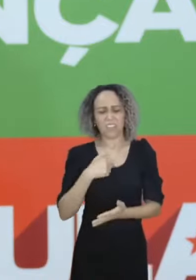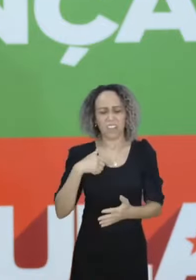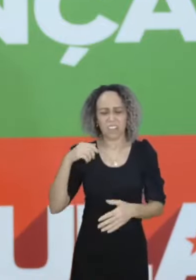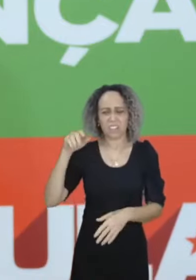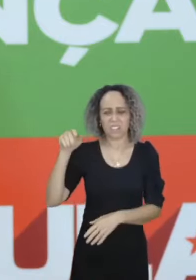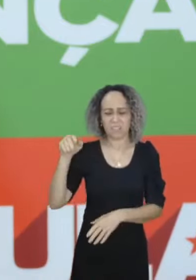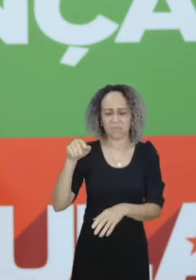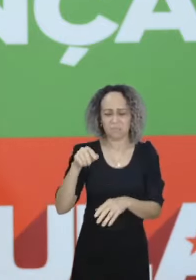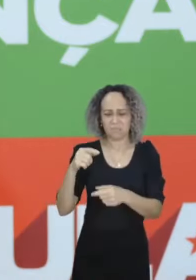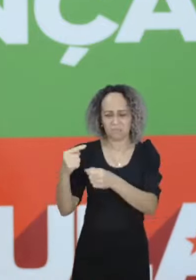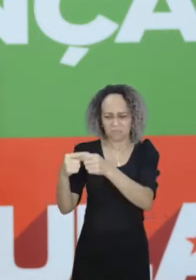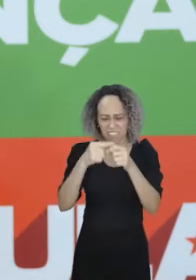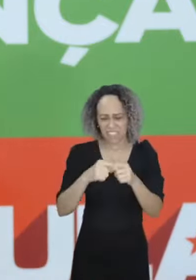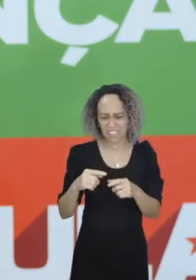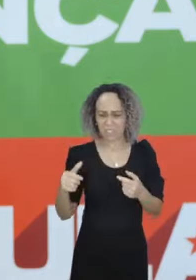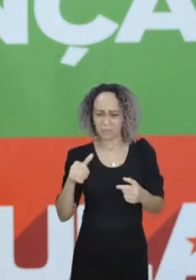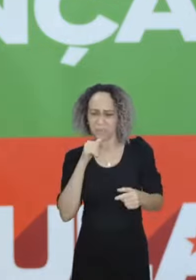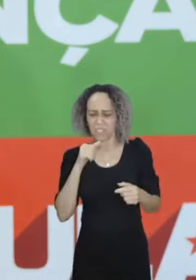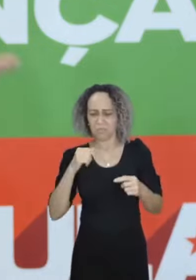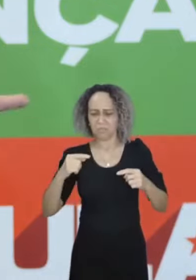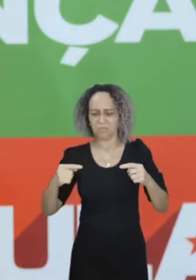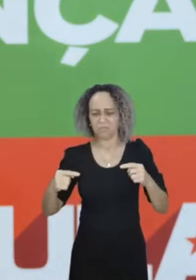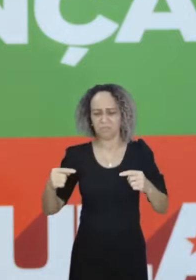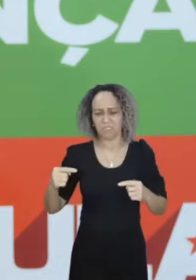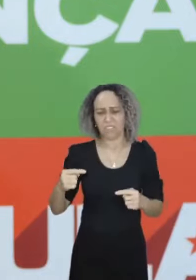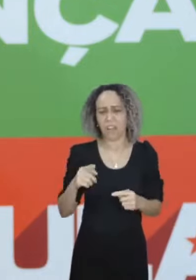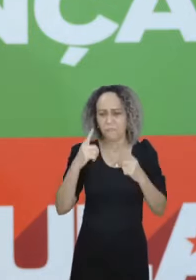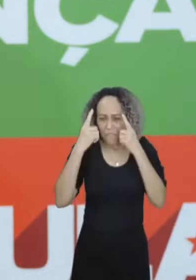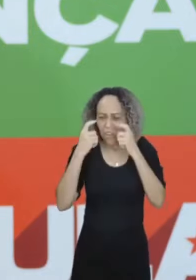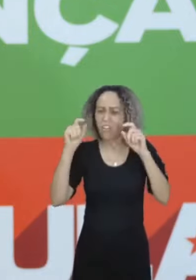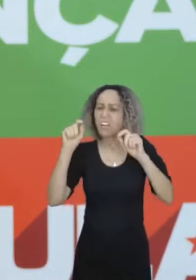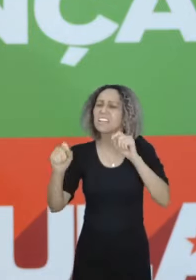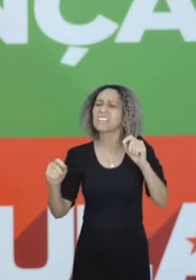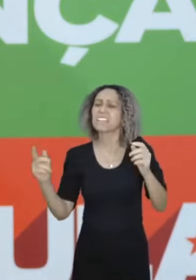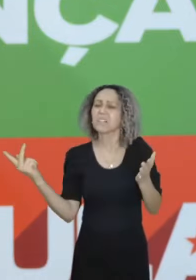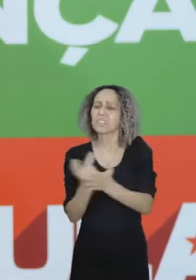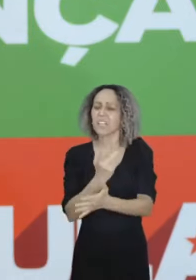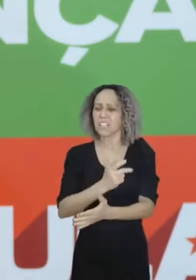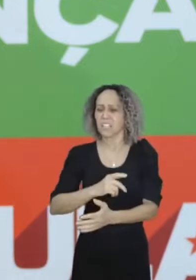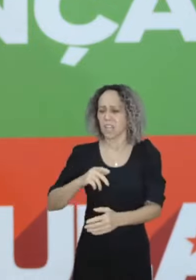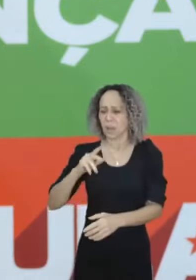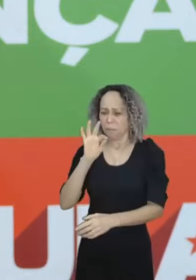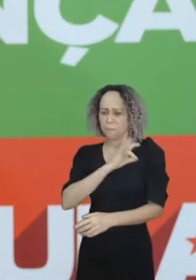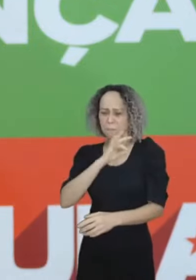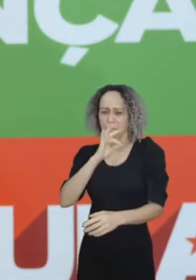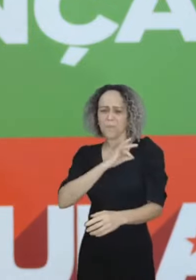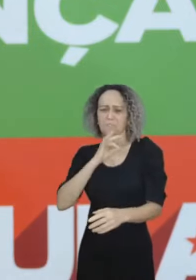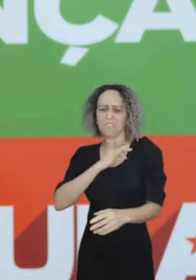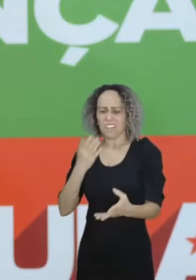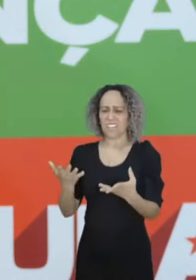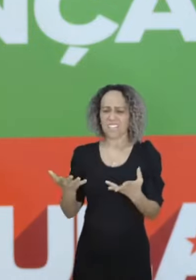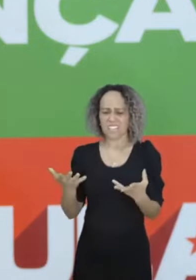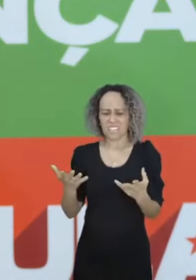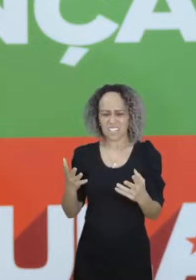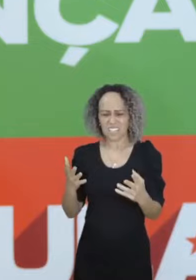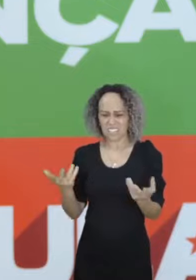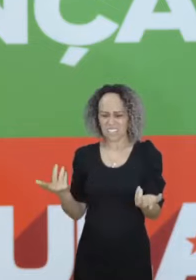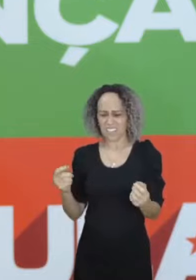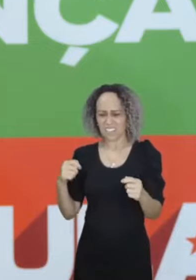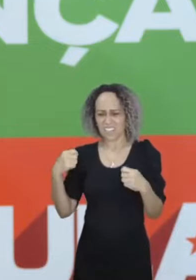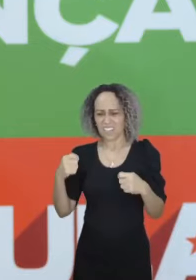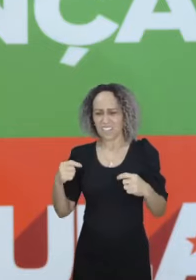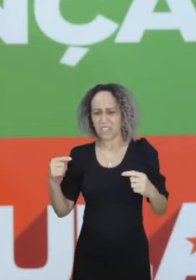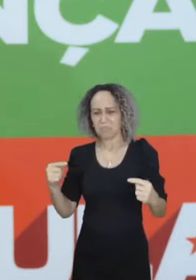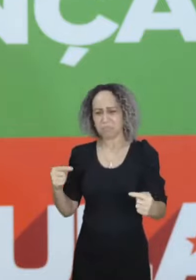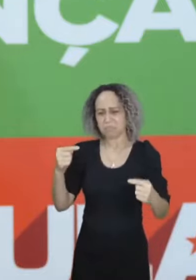violência, ela acontece muito mais evidente nos municípios de maior população, onde está muita